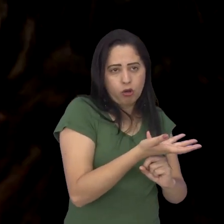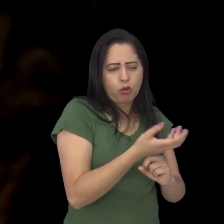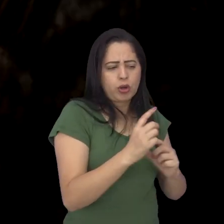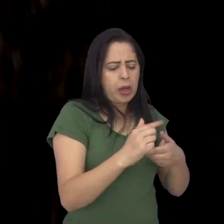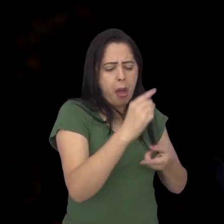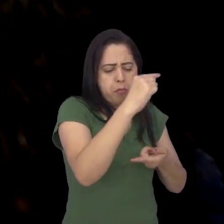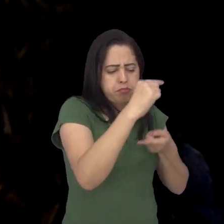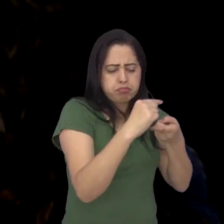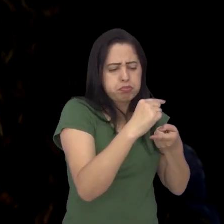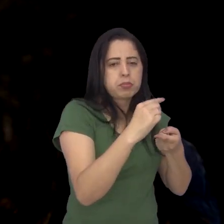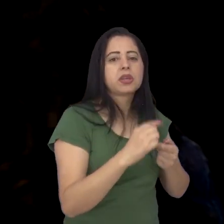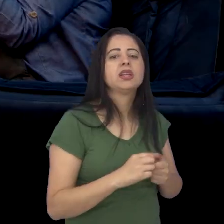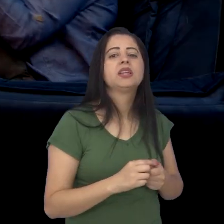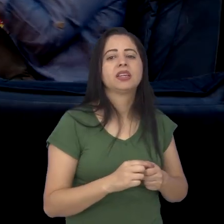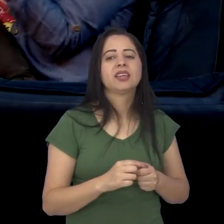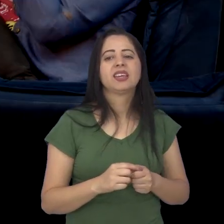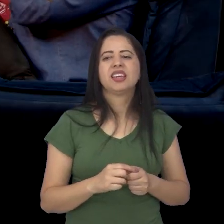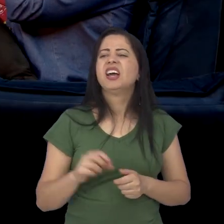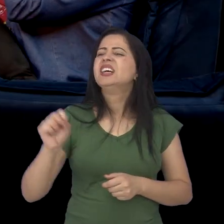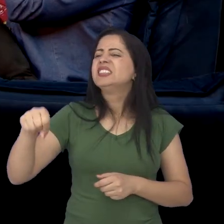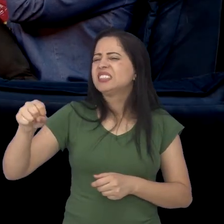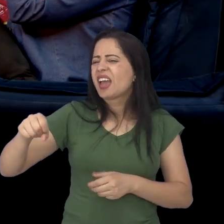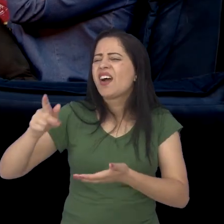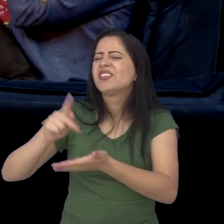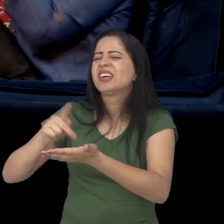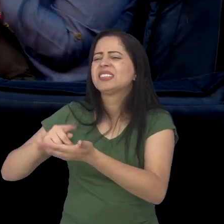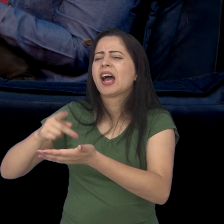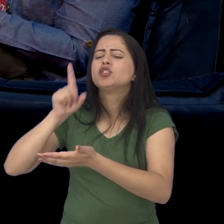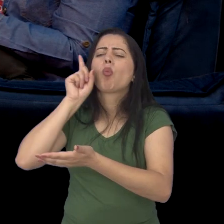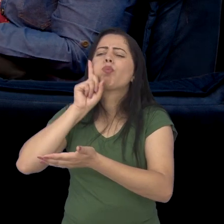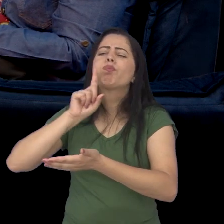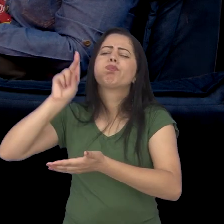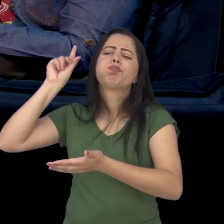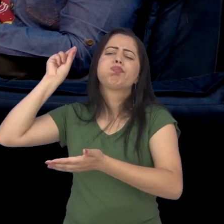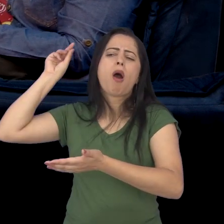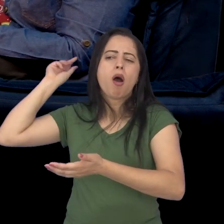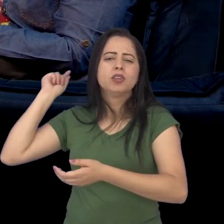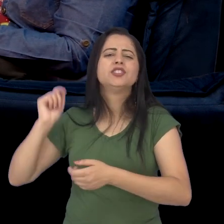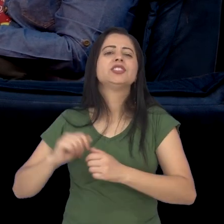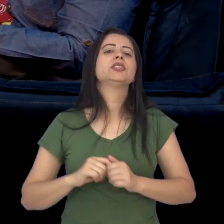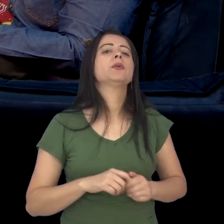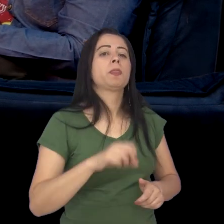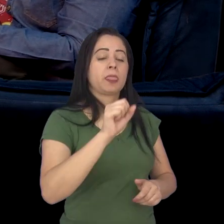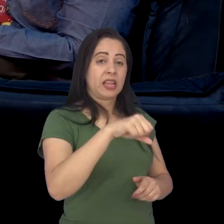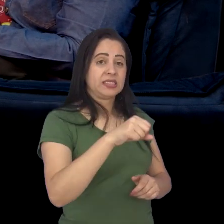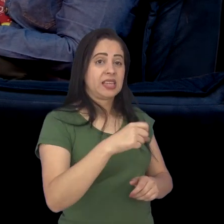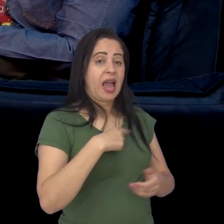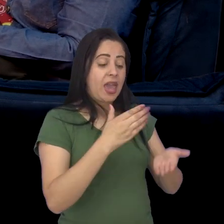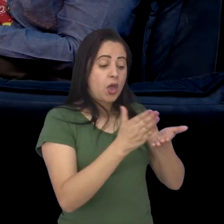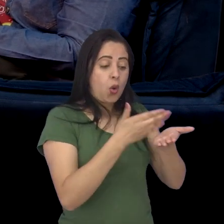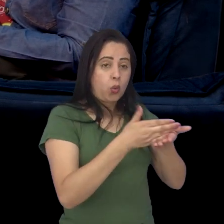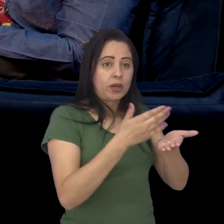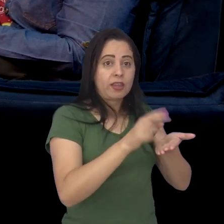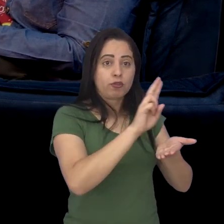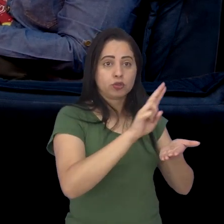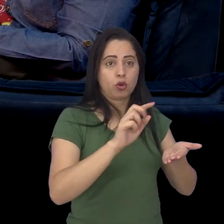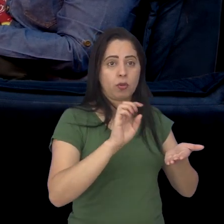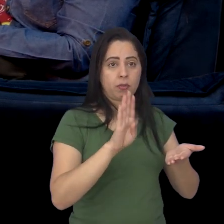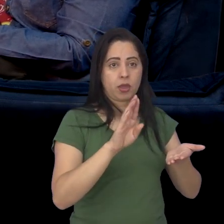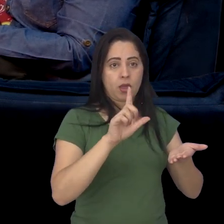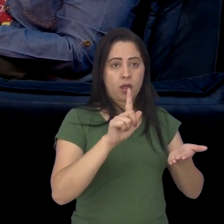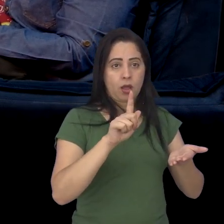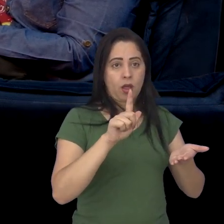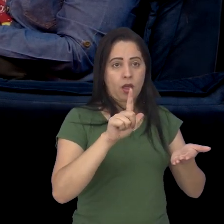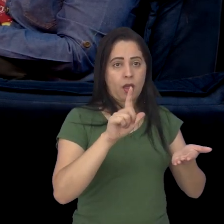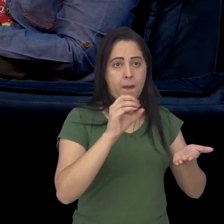Na época do blog, né? Hoje nem sei aí se eles tem criaram, fizeram esse livro que chamava Blônicas. Blônicas. Aí eles tiveram a ideia, de que